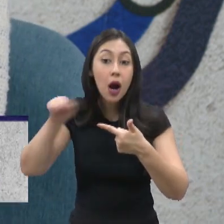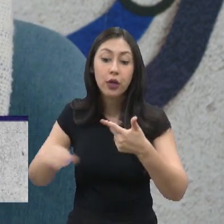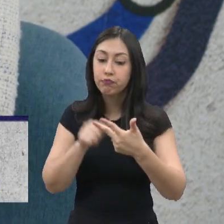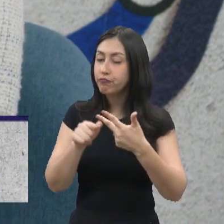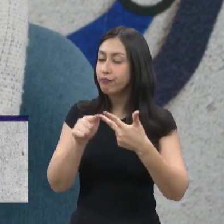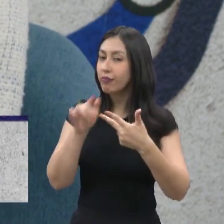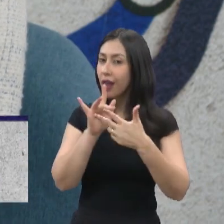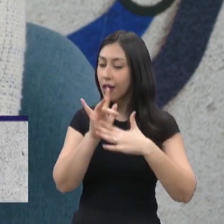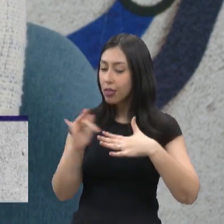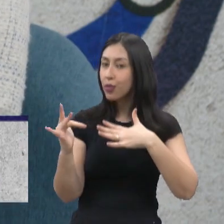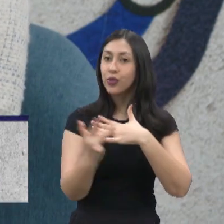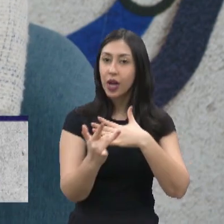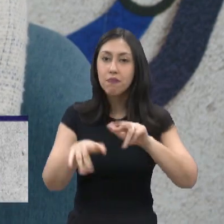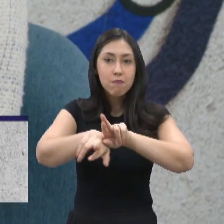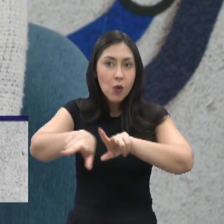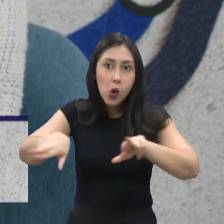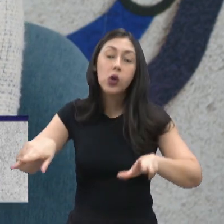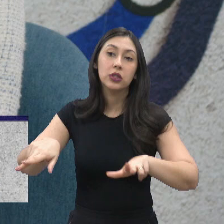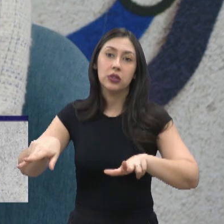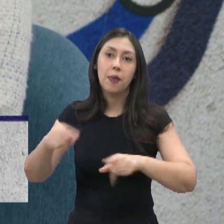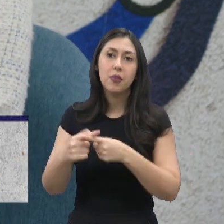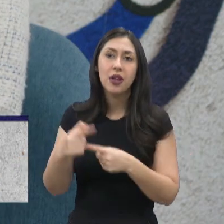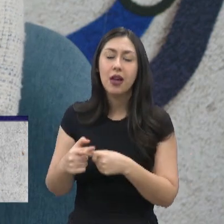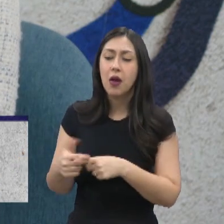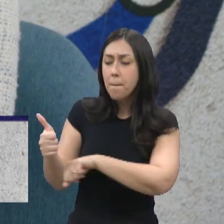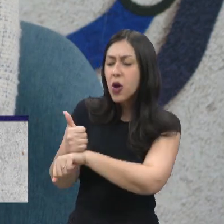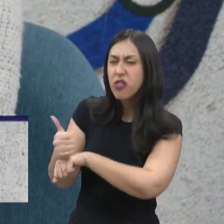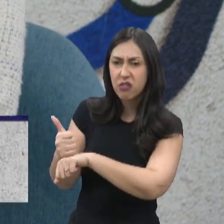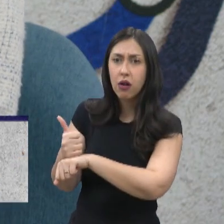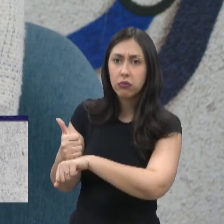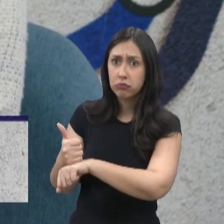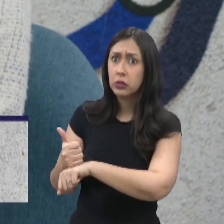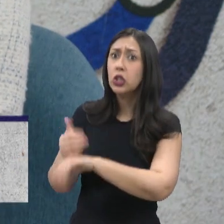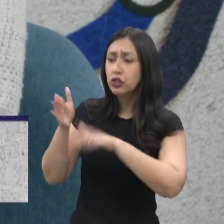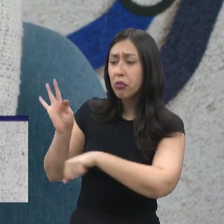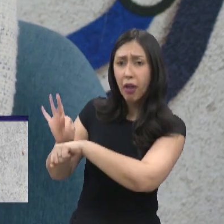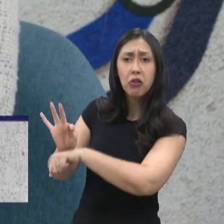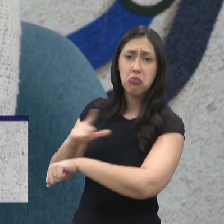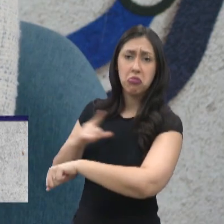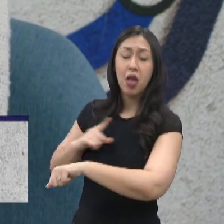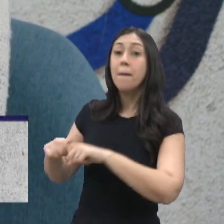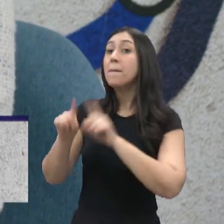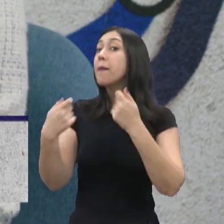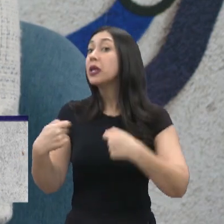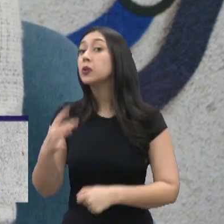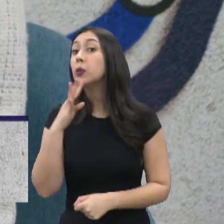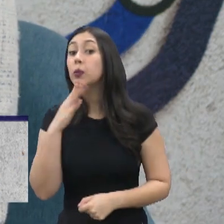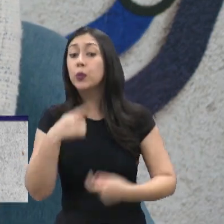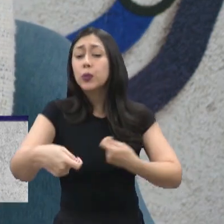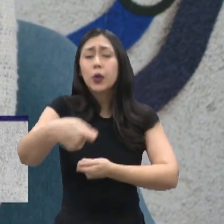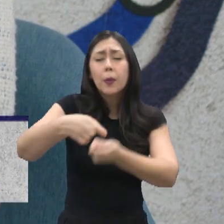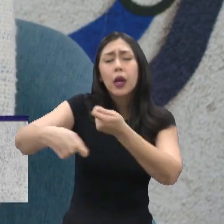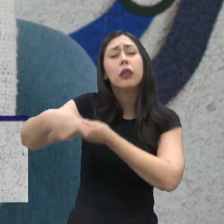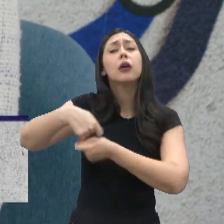sociais. Então, é muito importante, se o profissional de educação física quer abrir uma academia, ele passear por essas áreas para que ele tenha um pouco